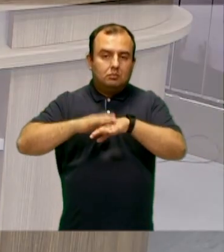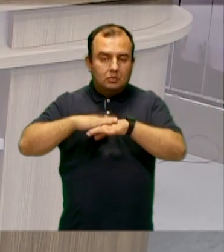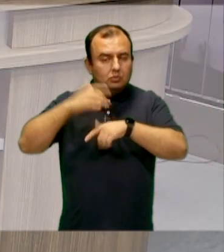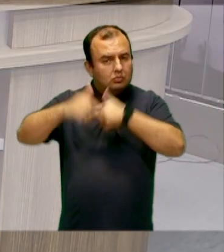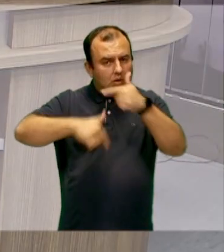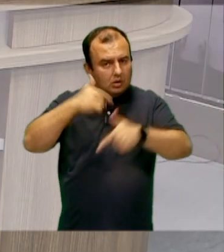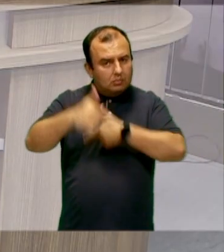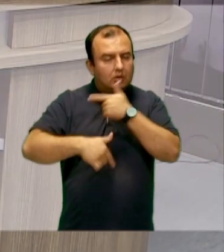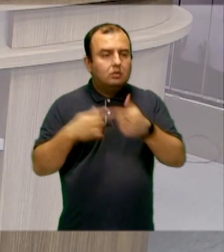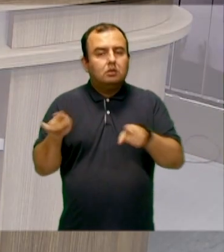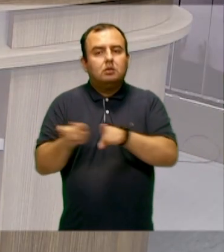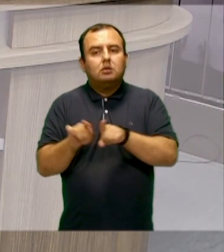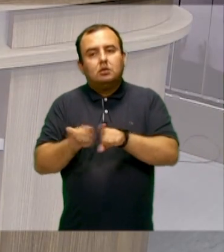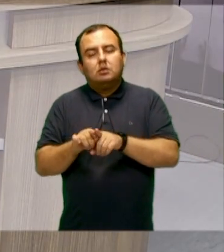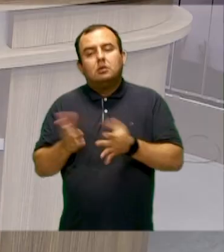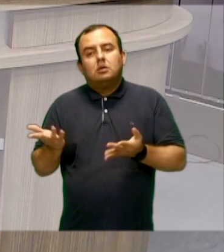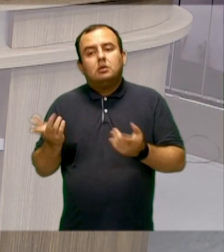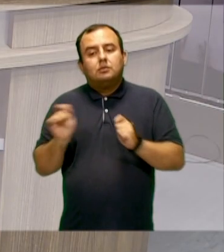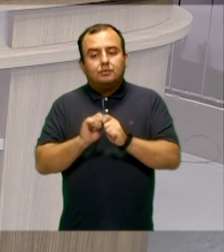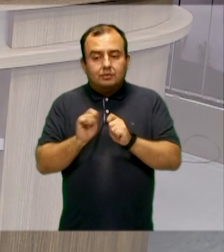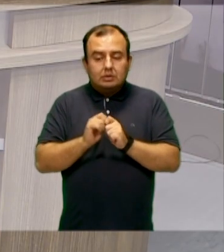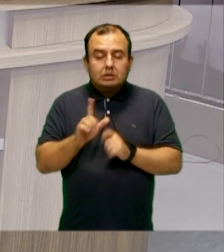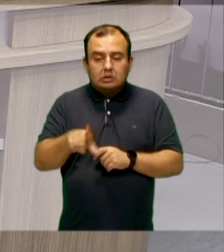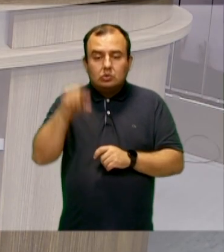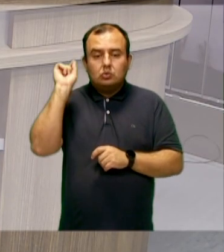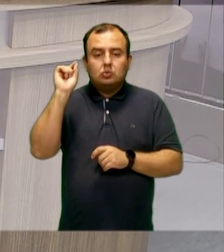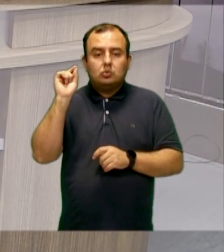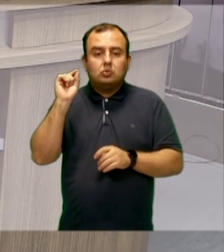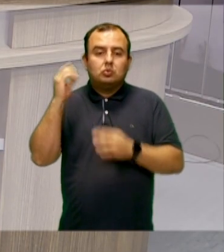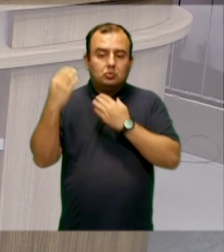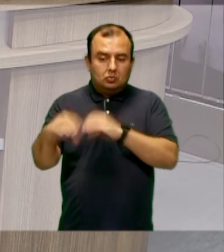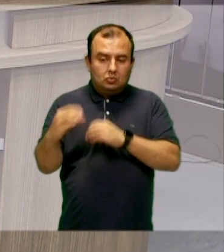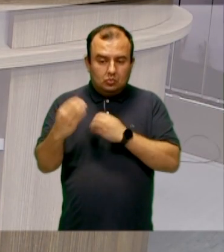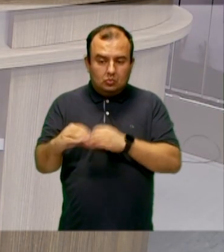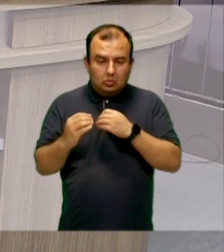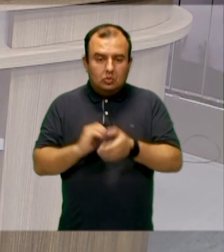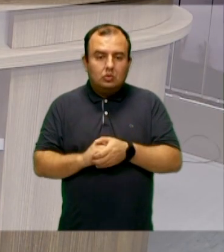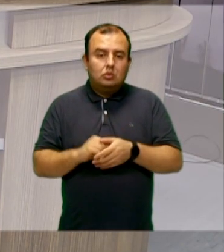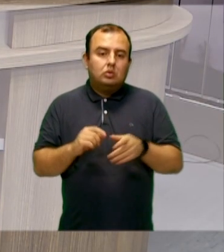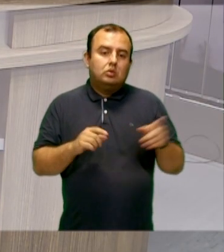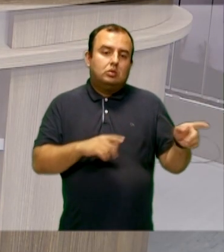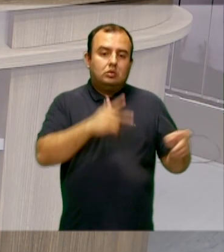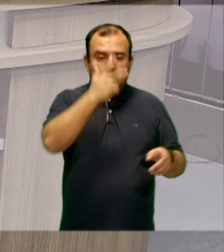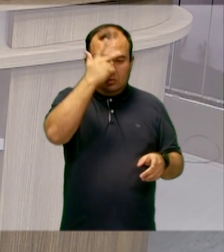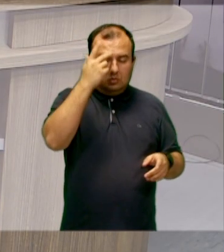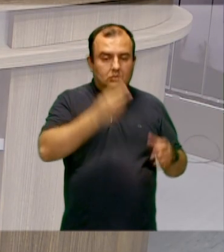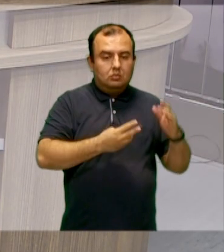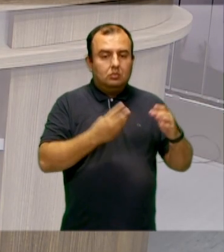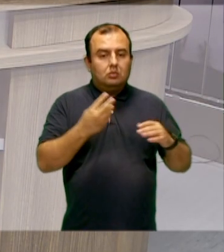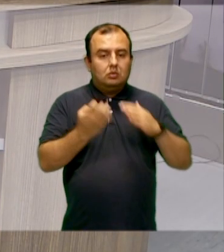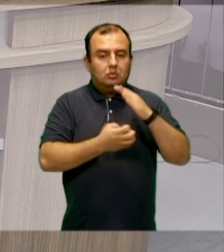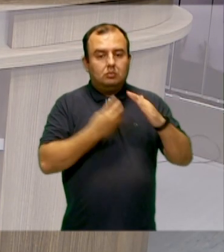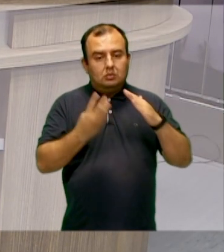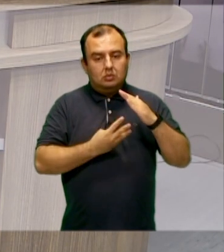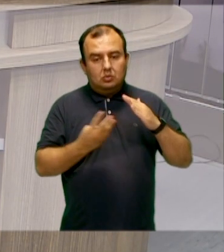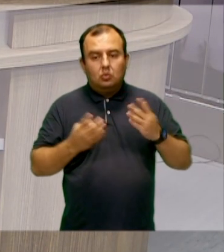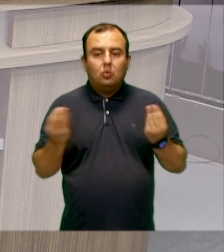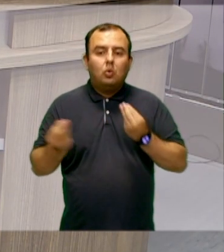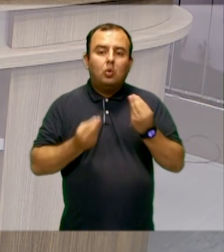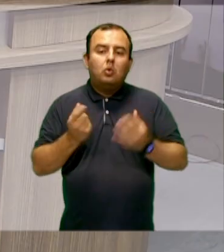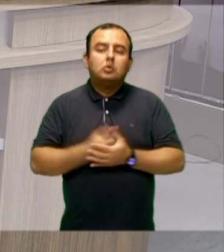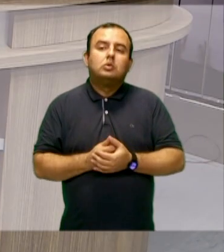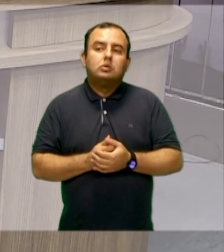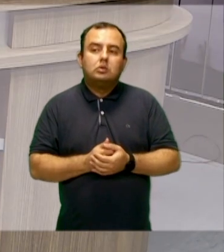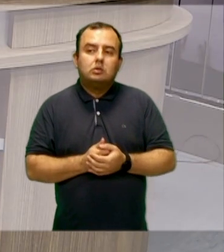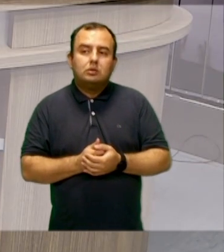e, de repente, fazer essa escolha pelo concurso e não pela terceirização? Ou é o contrário? Vamos